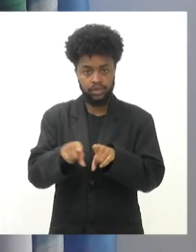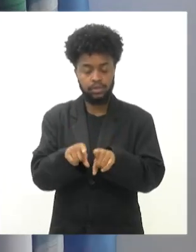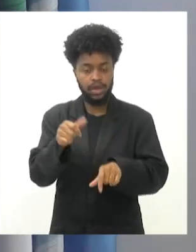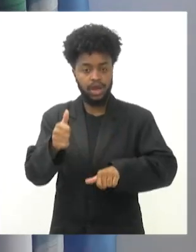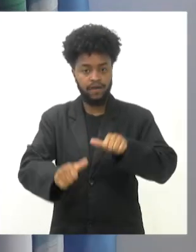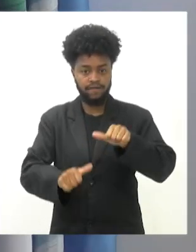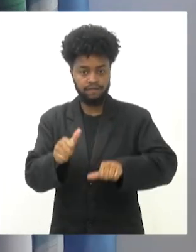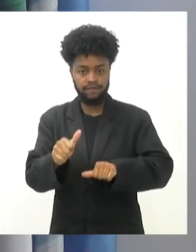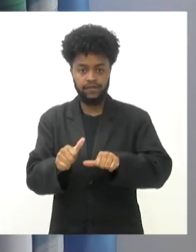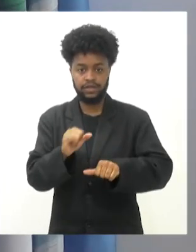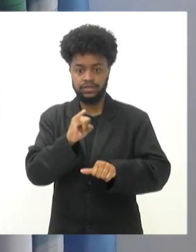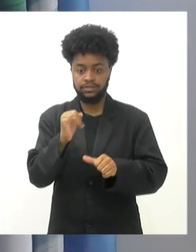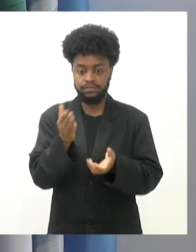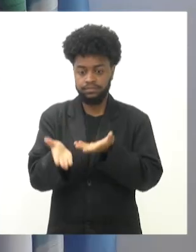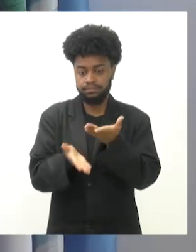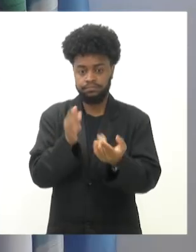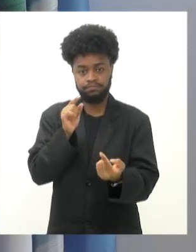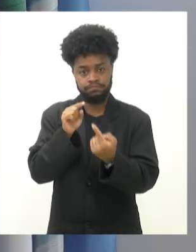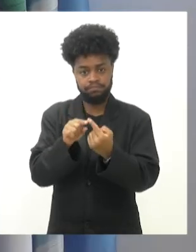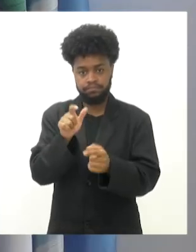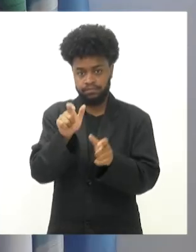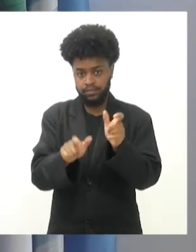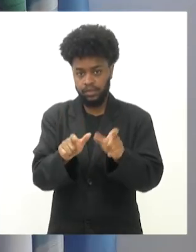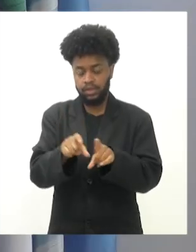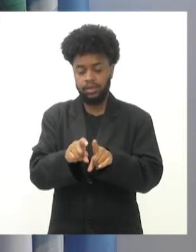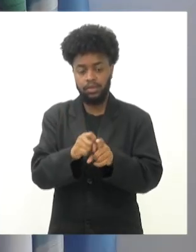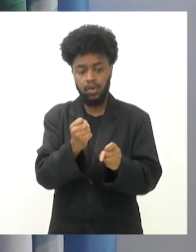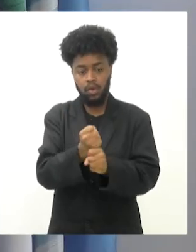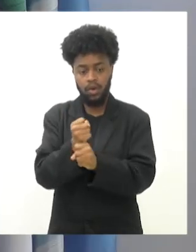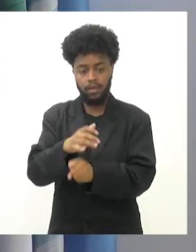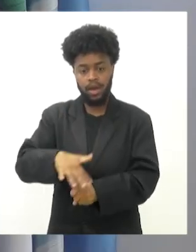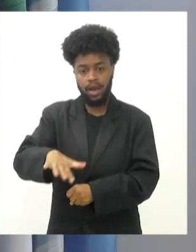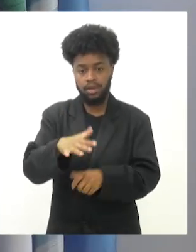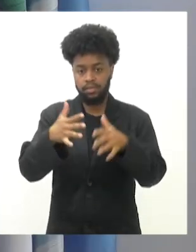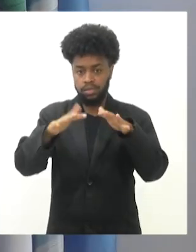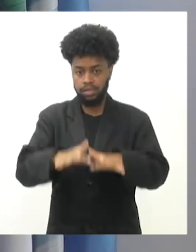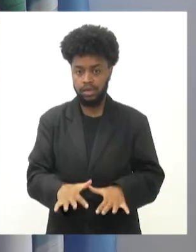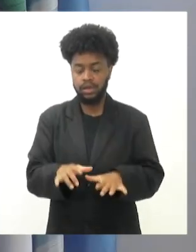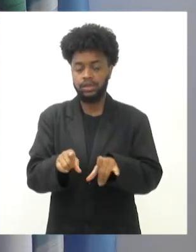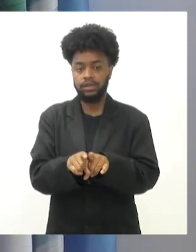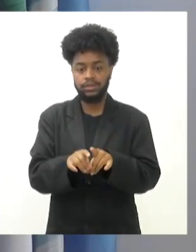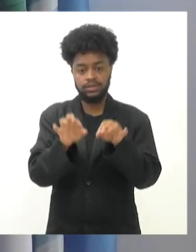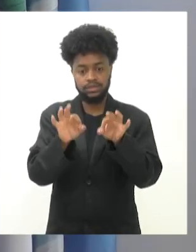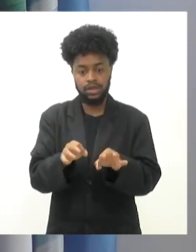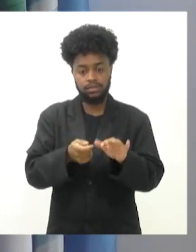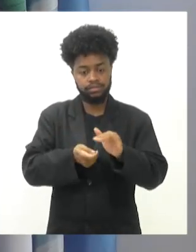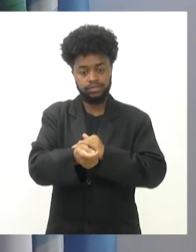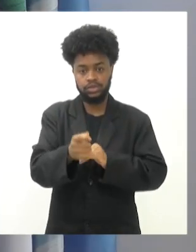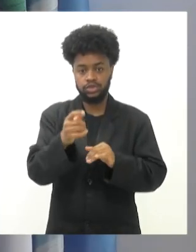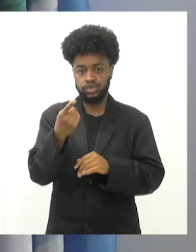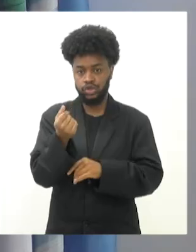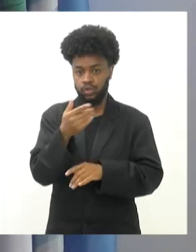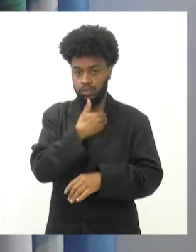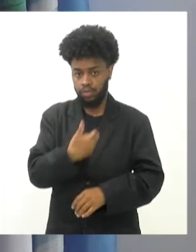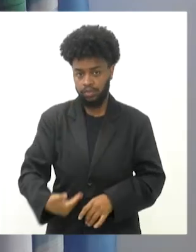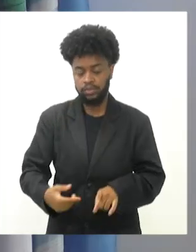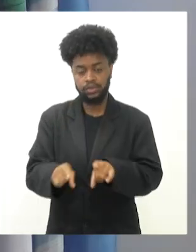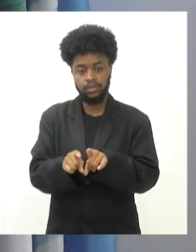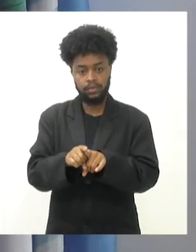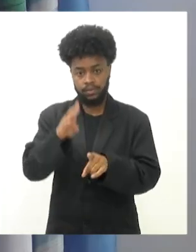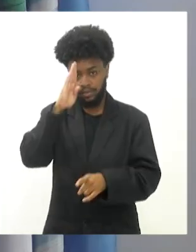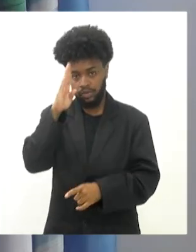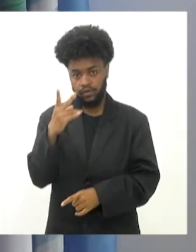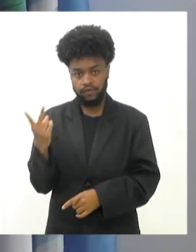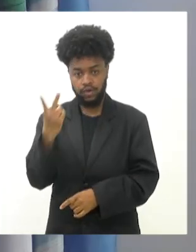avaliando a assistência prestada às vítimas, a reconstrução das áreas atingidas, a correta aplicação dos recursos públicos, especialmente os valores repassados pela